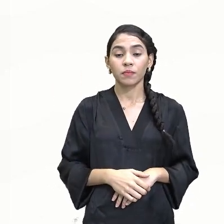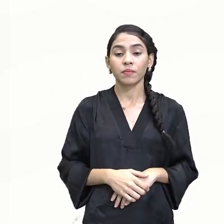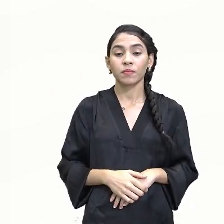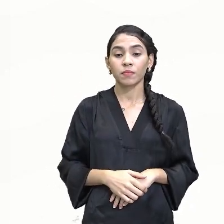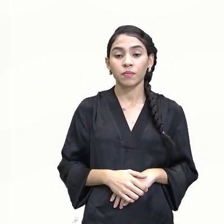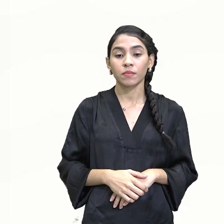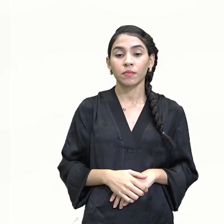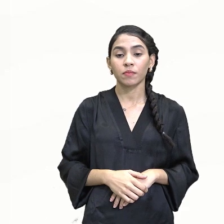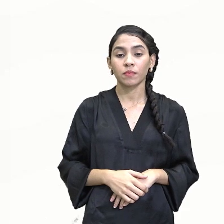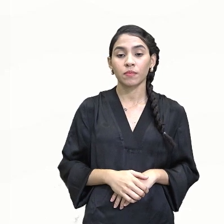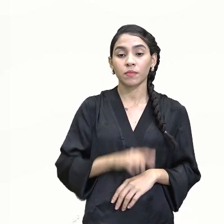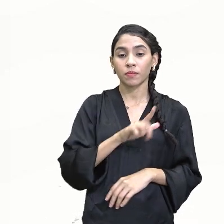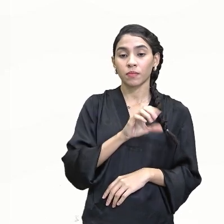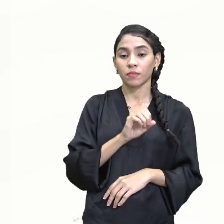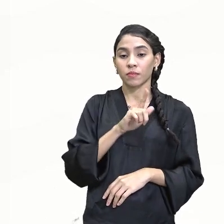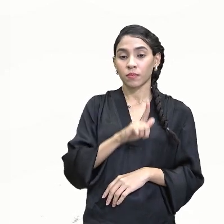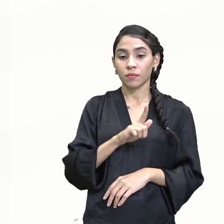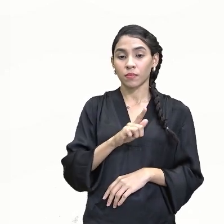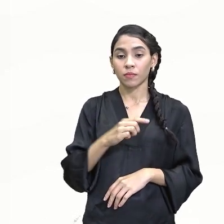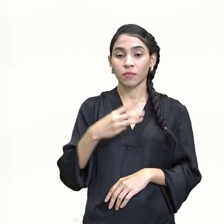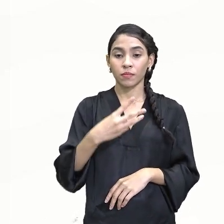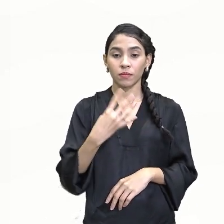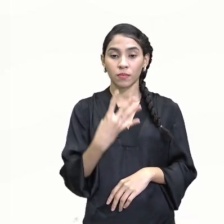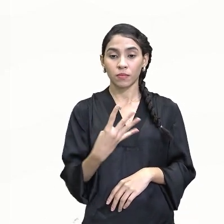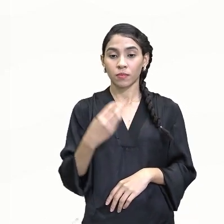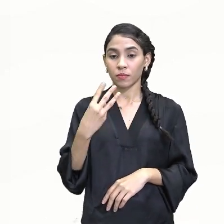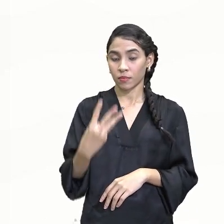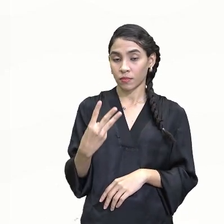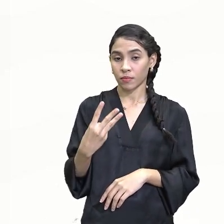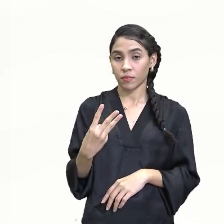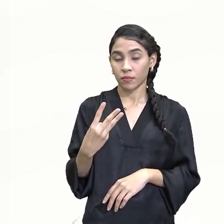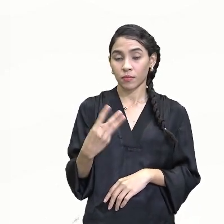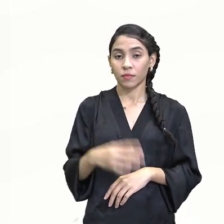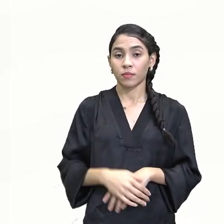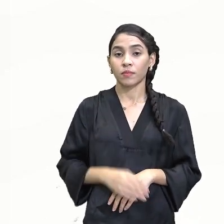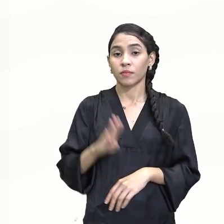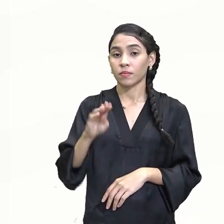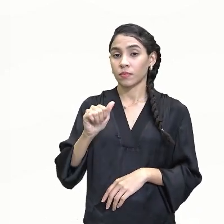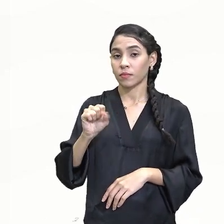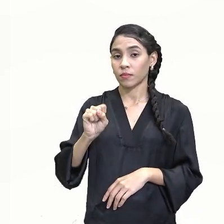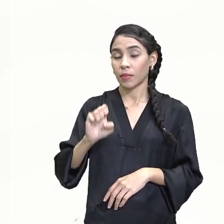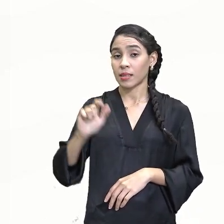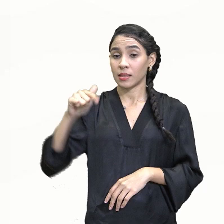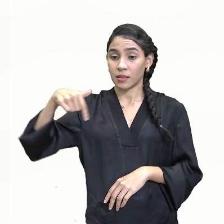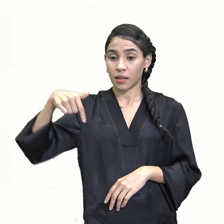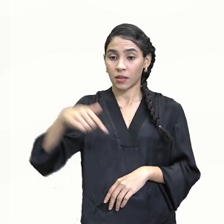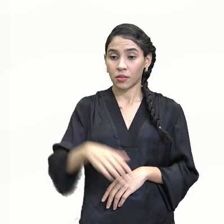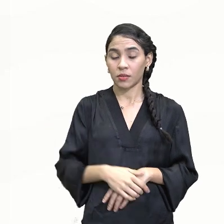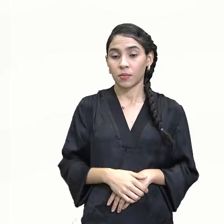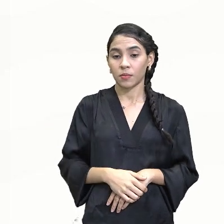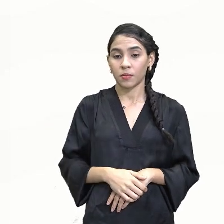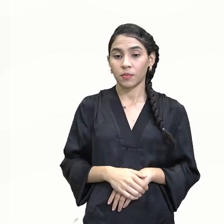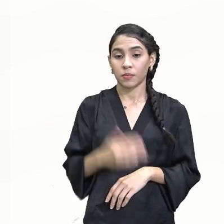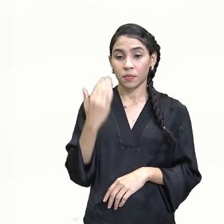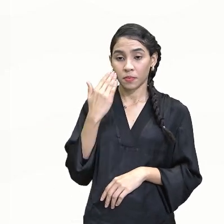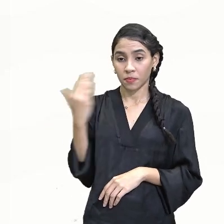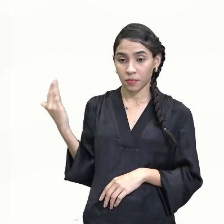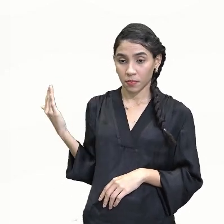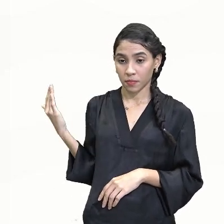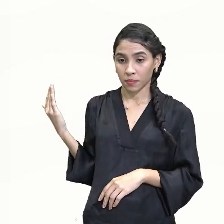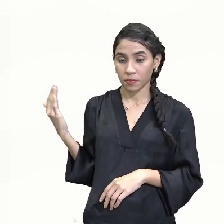próximo exemplo, log de 343 na base 7. Então, vamos lá, fazer rapidinho.